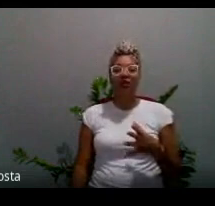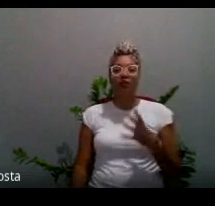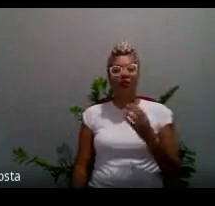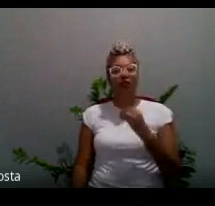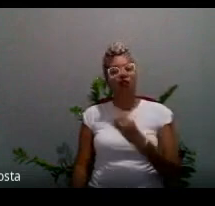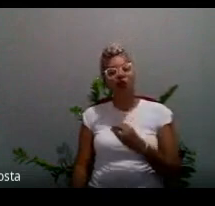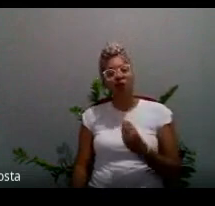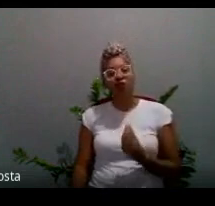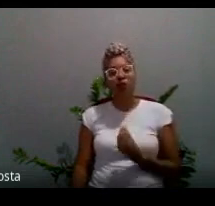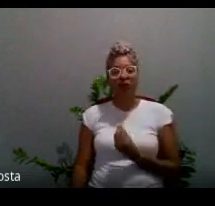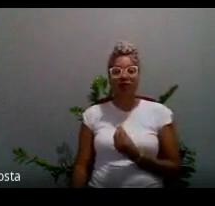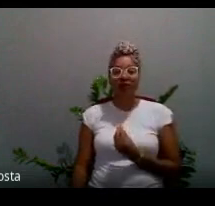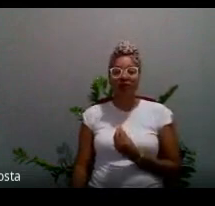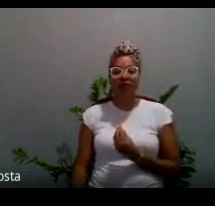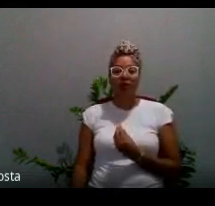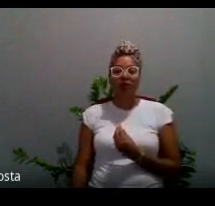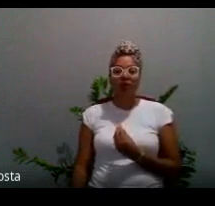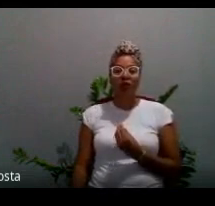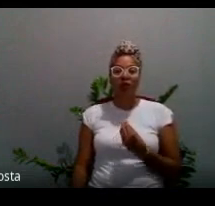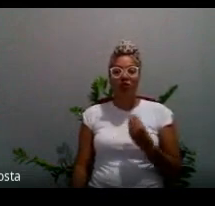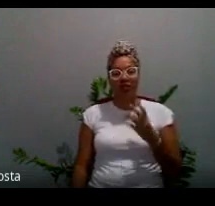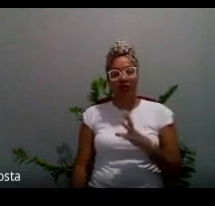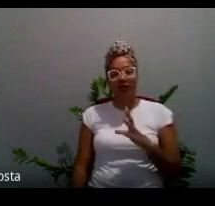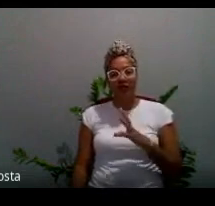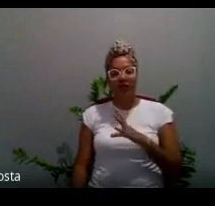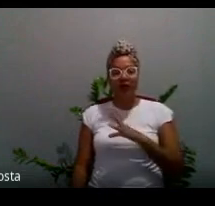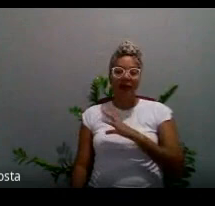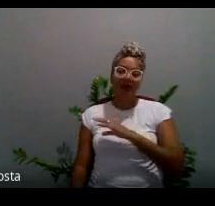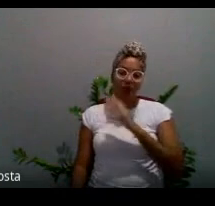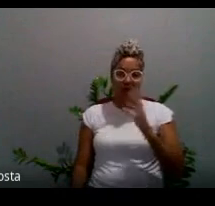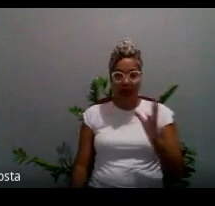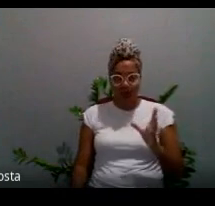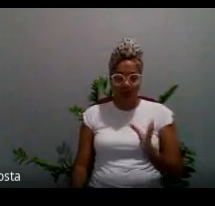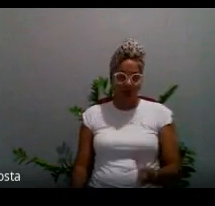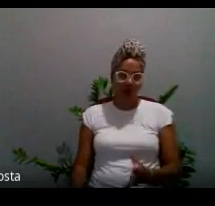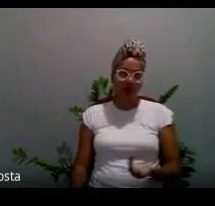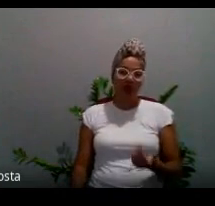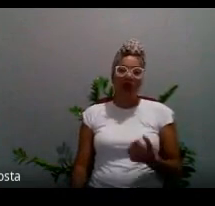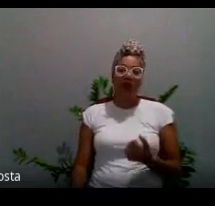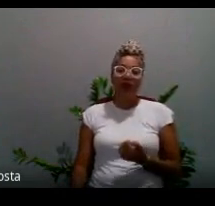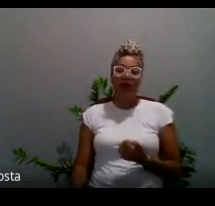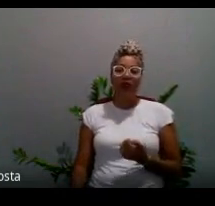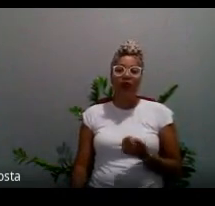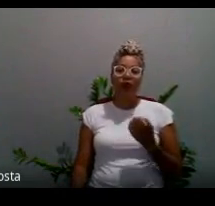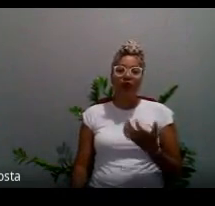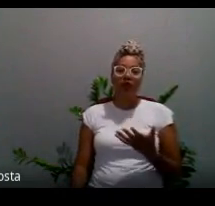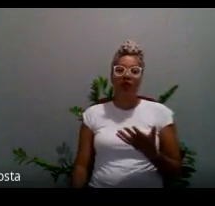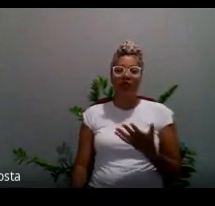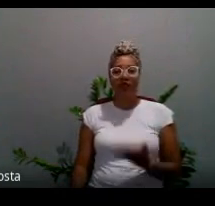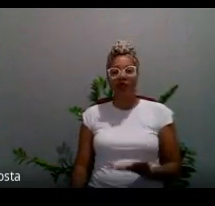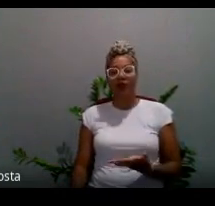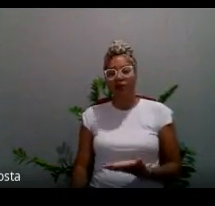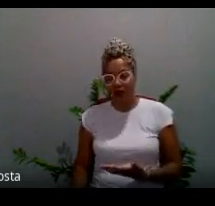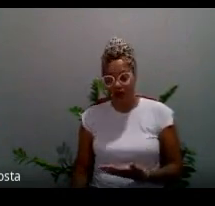e vejam o que a gente publica no site. Então, o Instagram é basicamente um braço para isso. E, por fim,